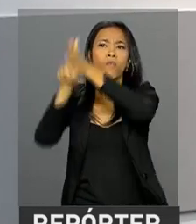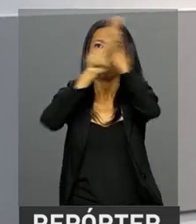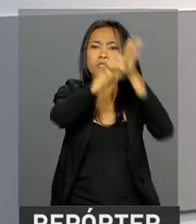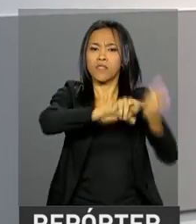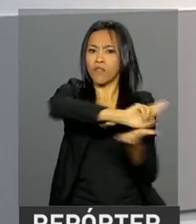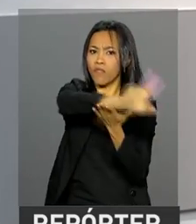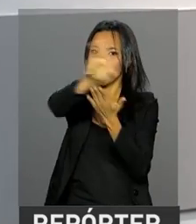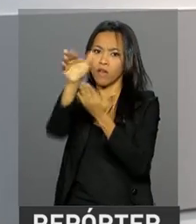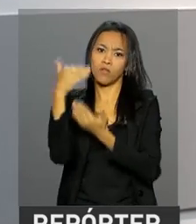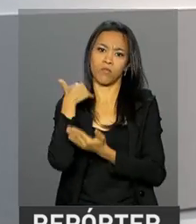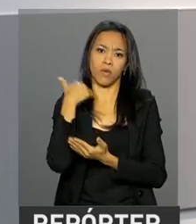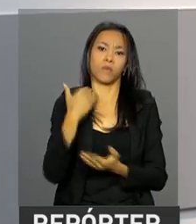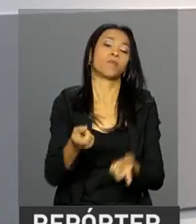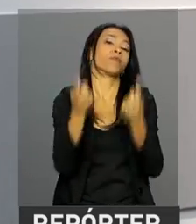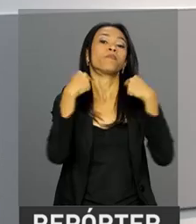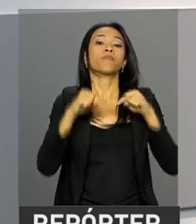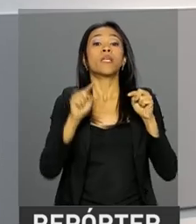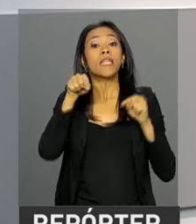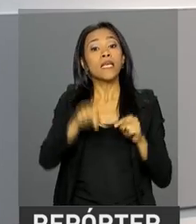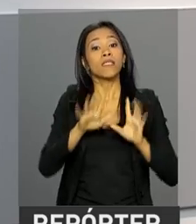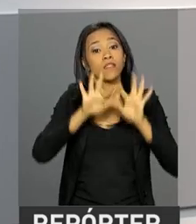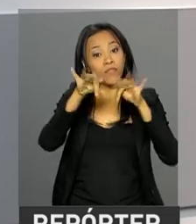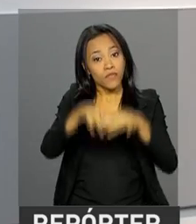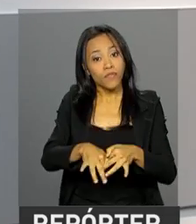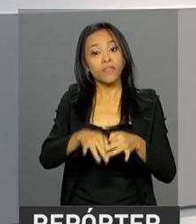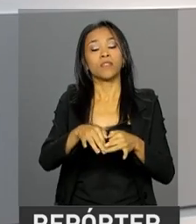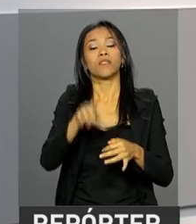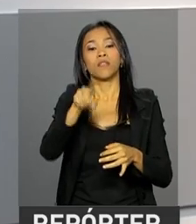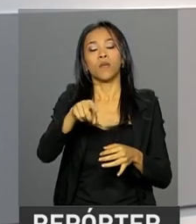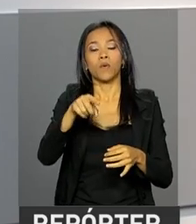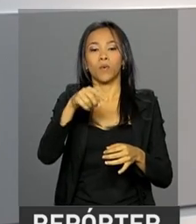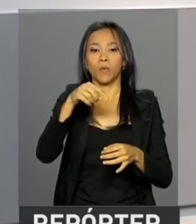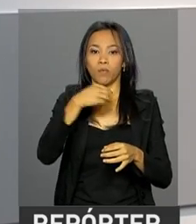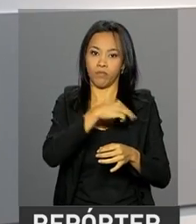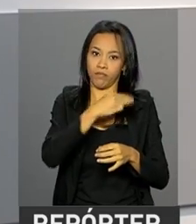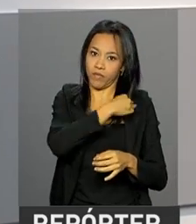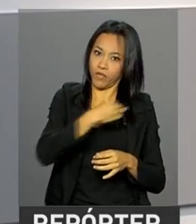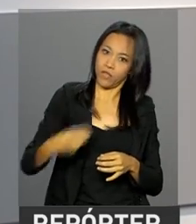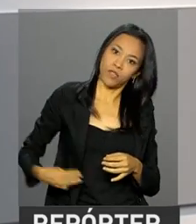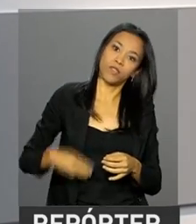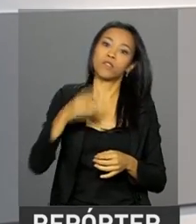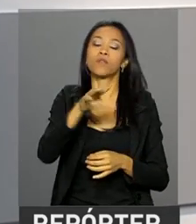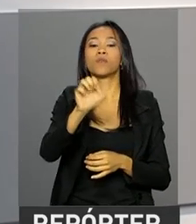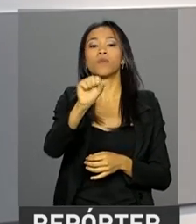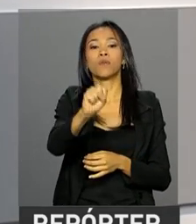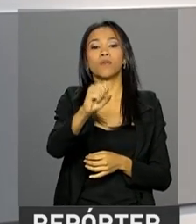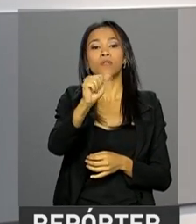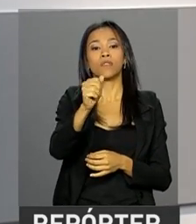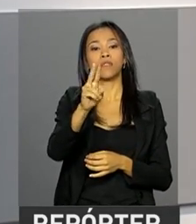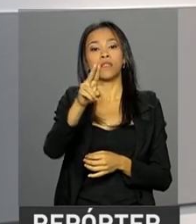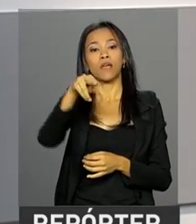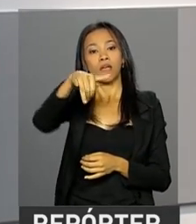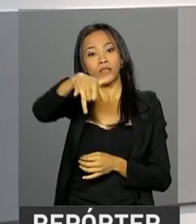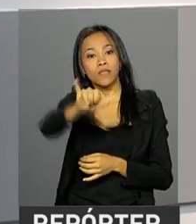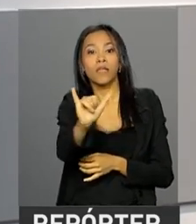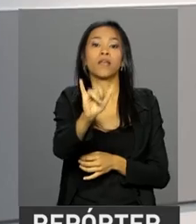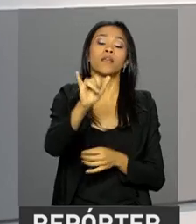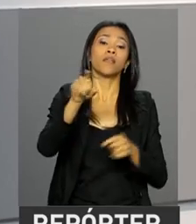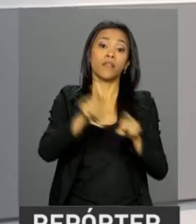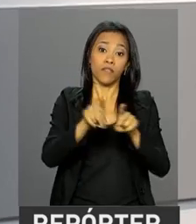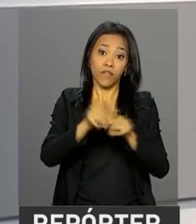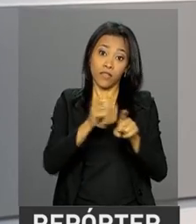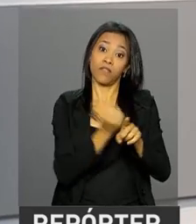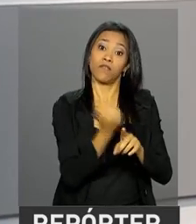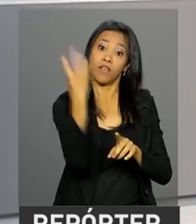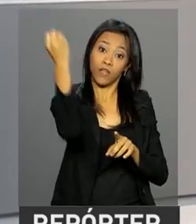de semana, o ministro do Meio Ambiente, Sarney Filho, fez um balanço da viagem à Noruega e os entendimentos com o governo norueguês